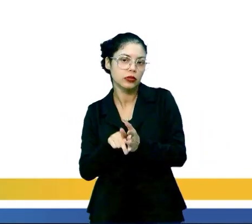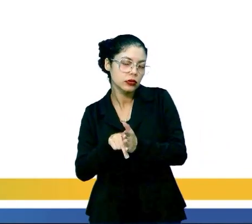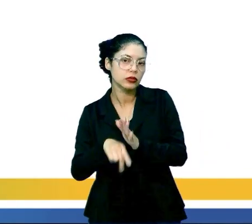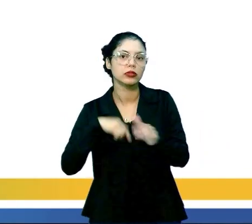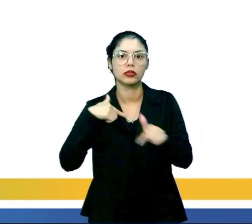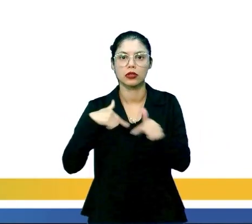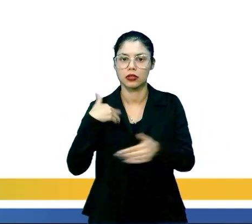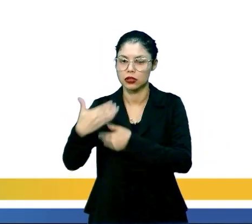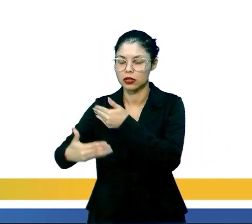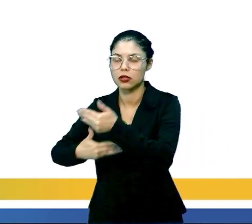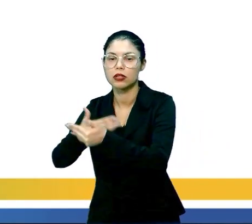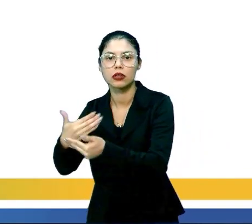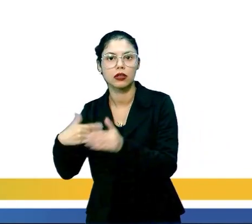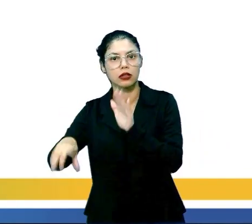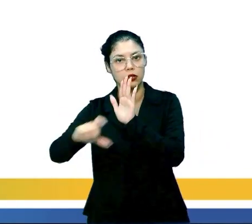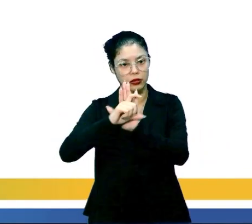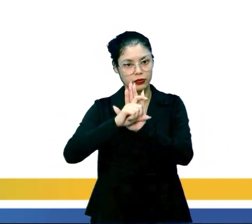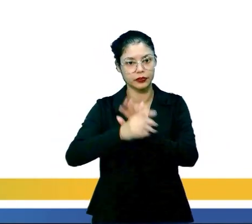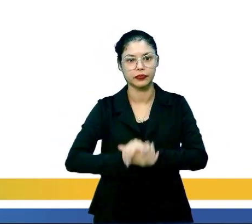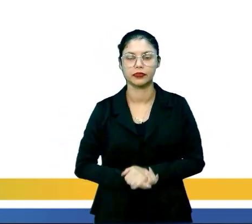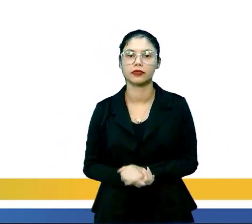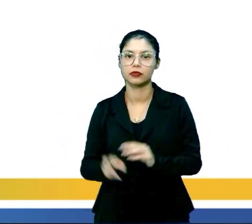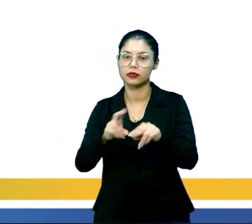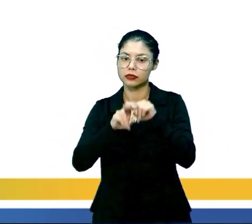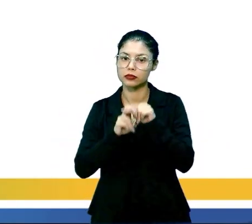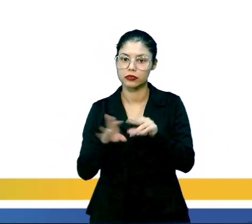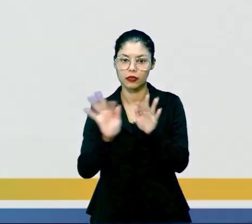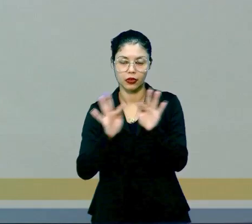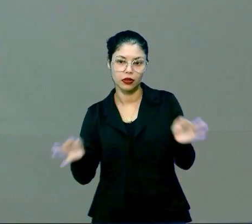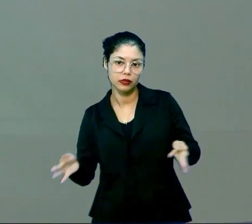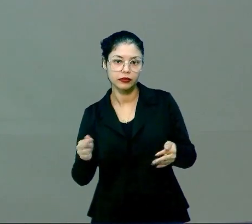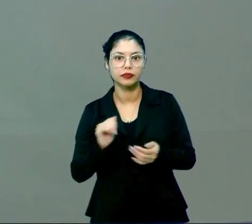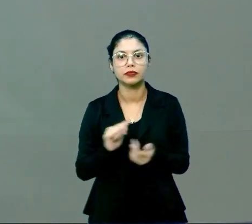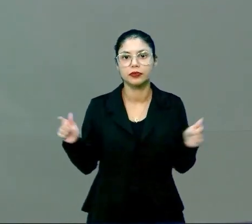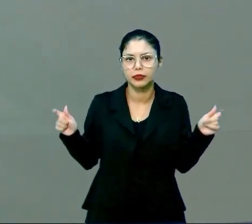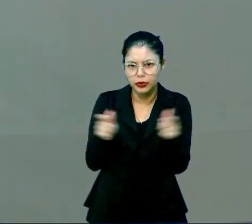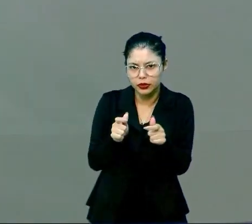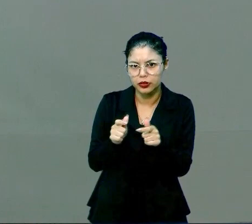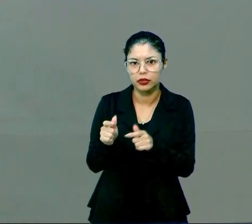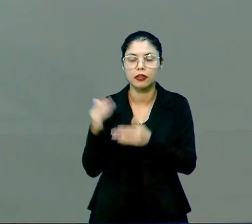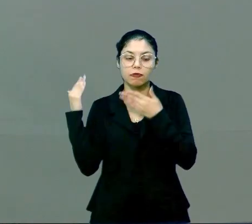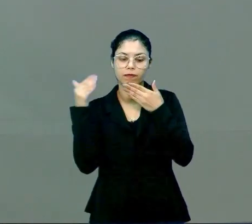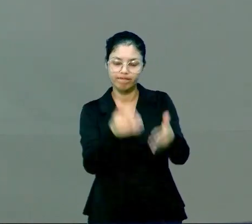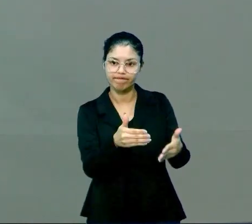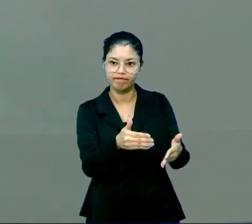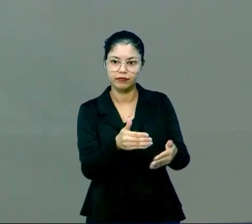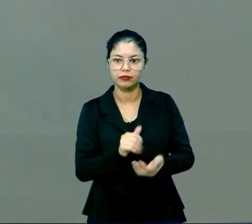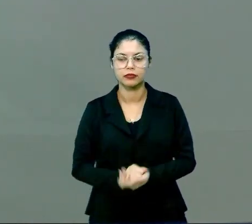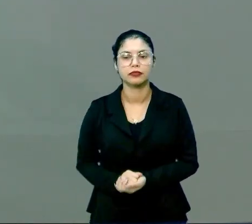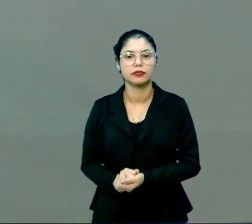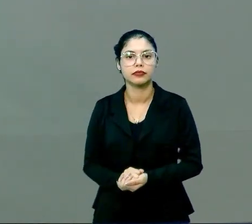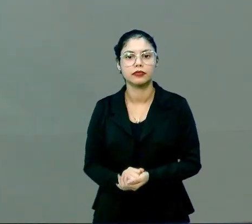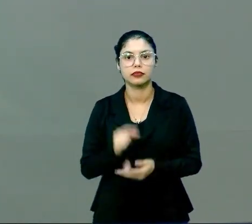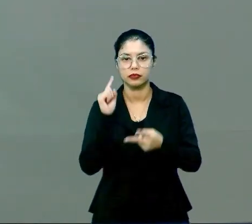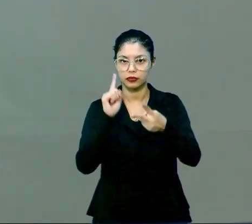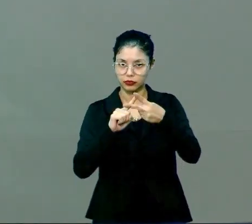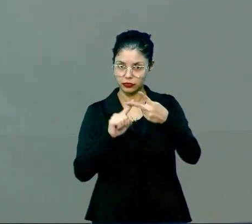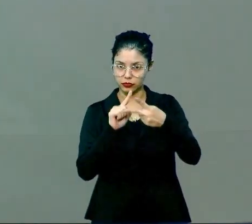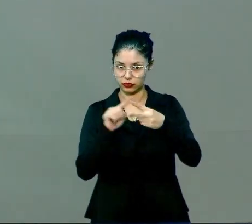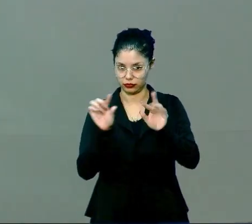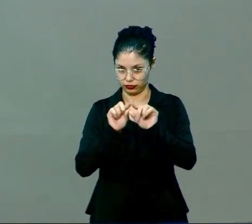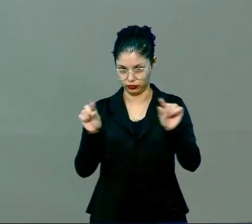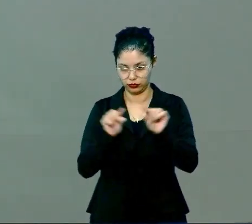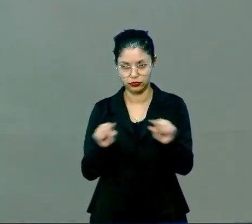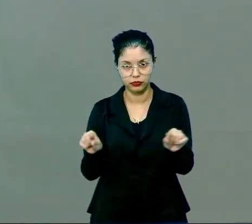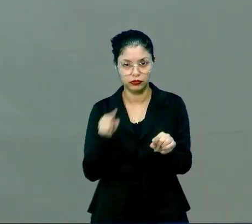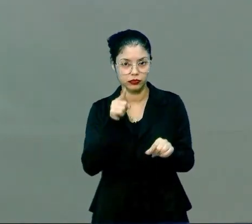serão desenrolados em seguida. Por isso, a frase deve ser curta e objetiva. Então, lá nas 2 primeiras linhas,